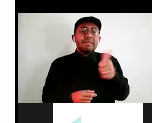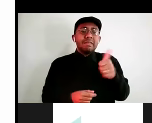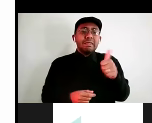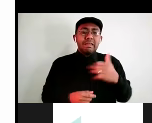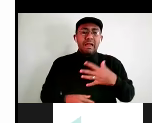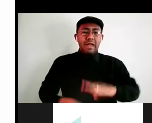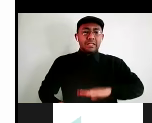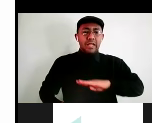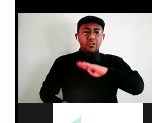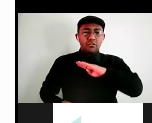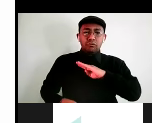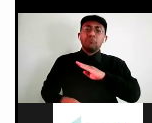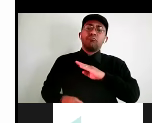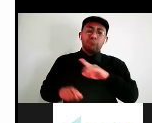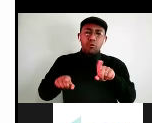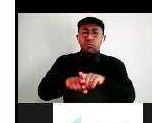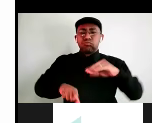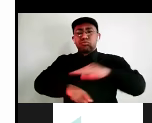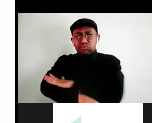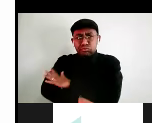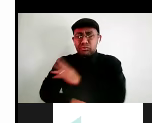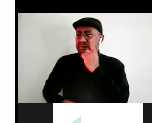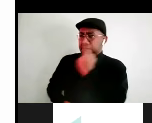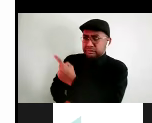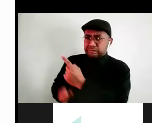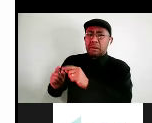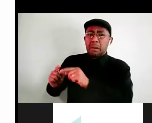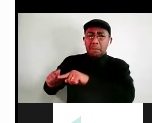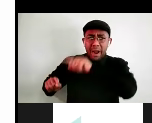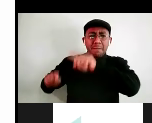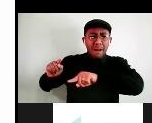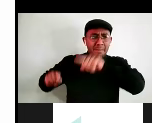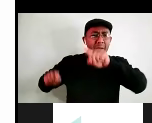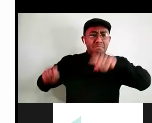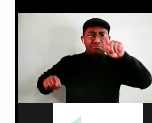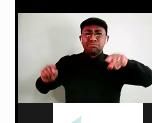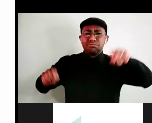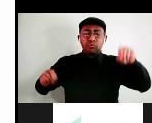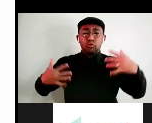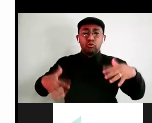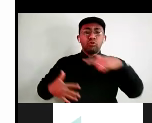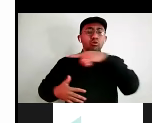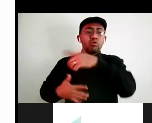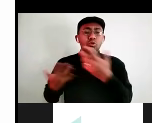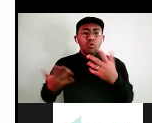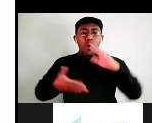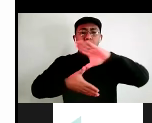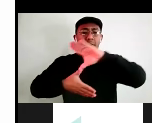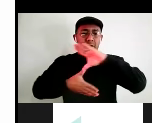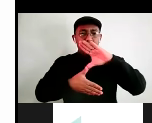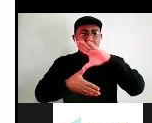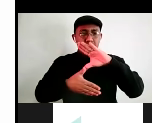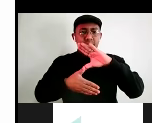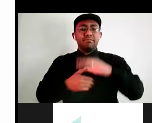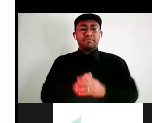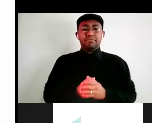dias, sabemos que somente há um caso de criança que está sendo investigado na região das